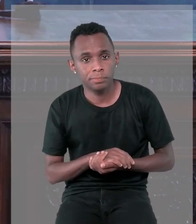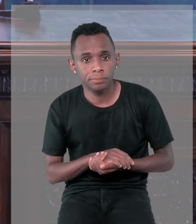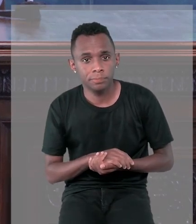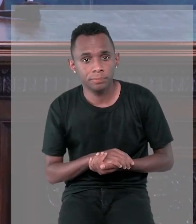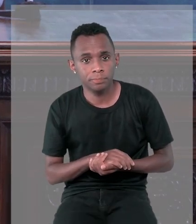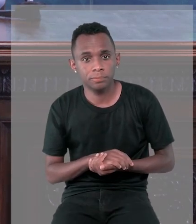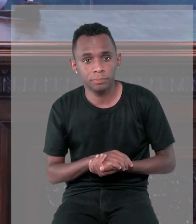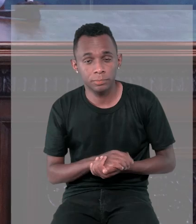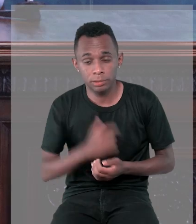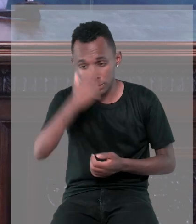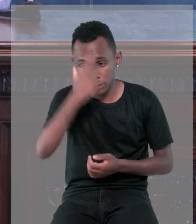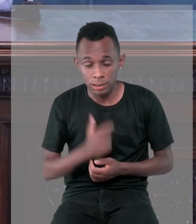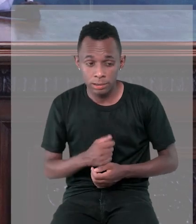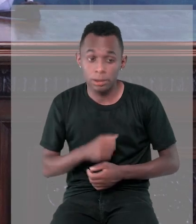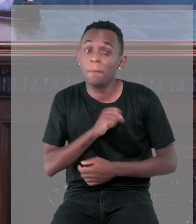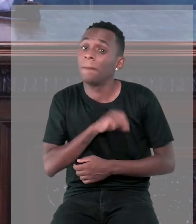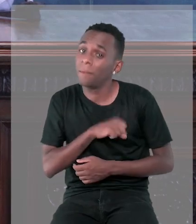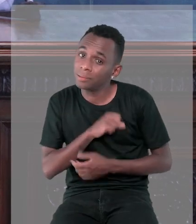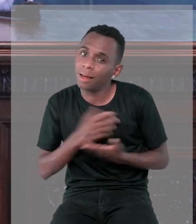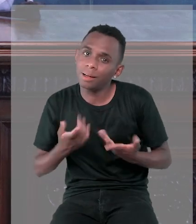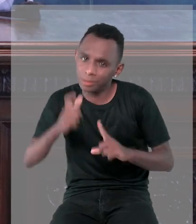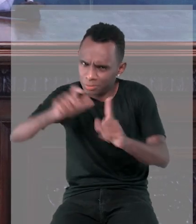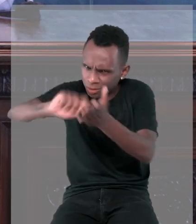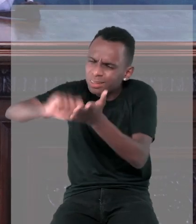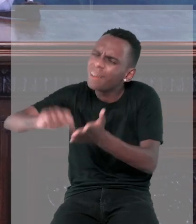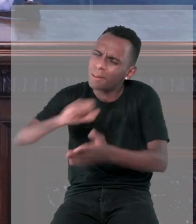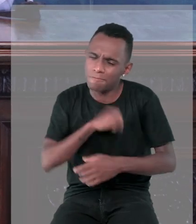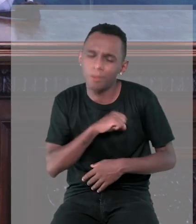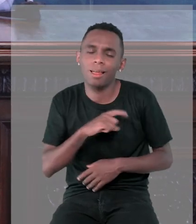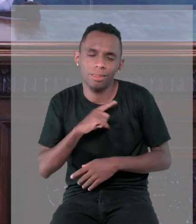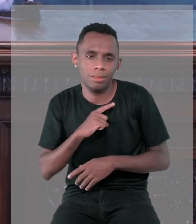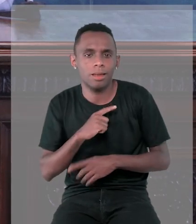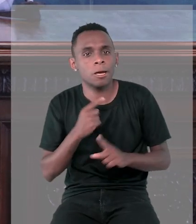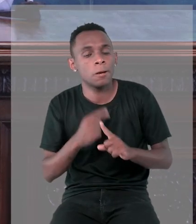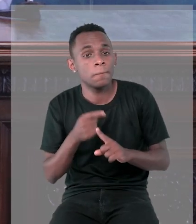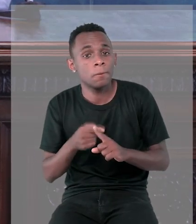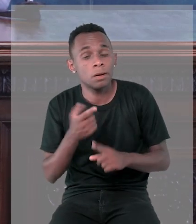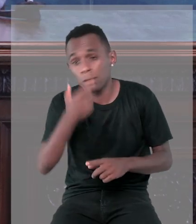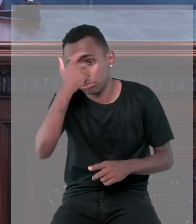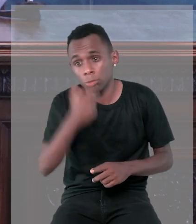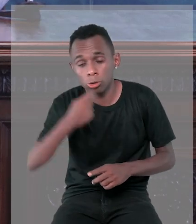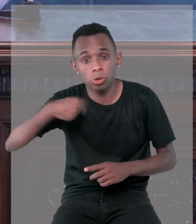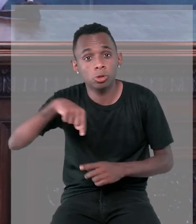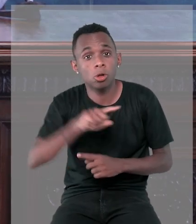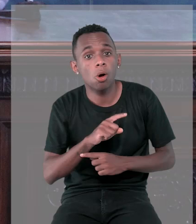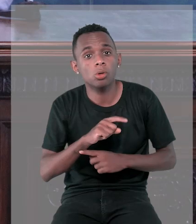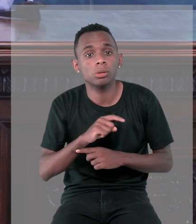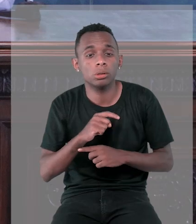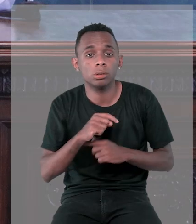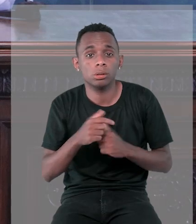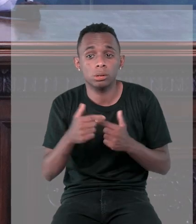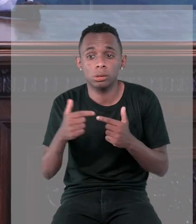gente, o autor é um cara sacana, muito sacana, porque a gente fica